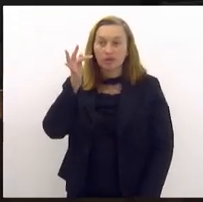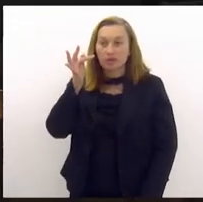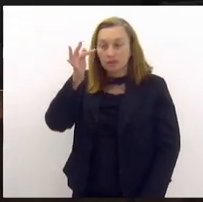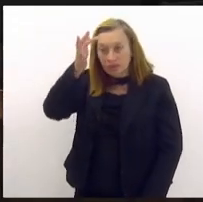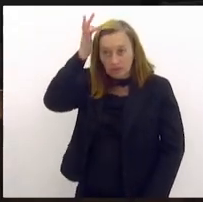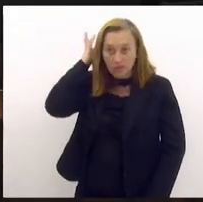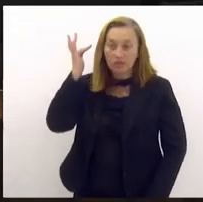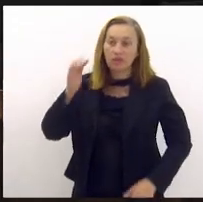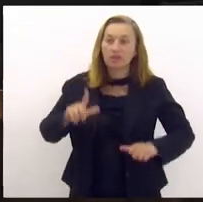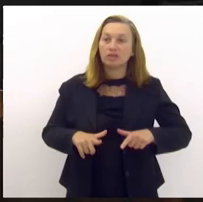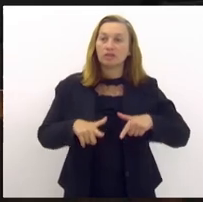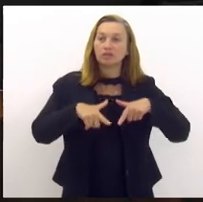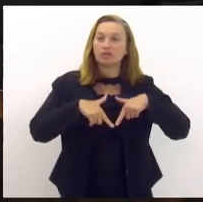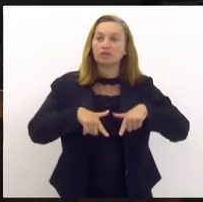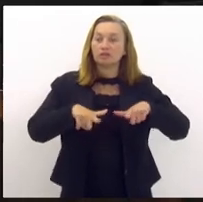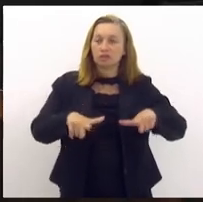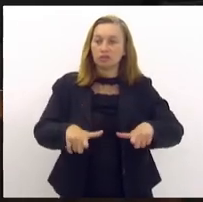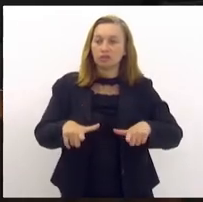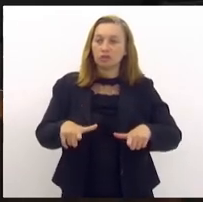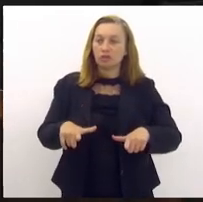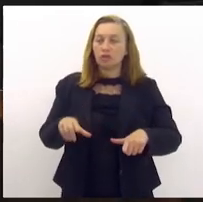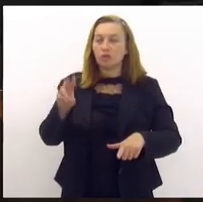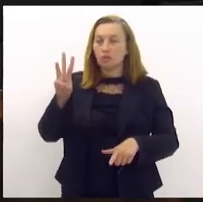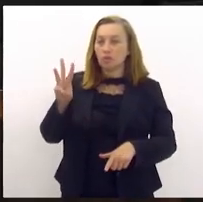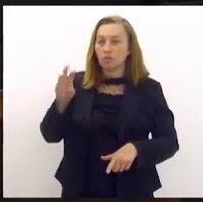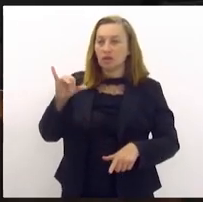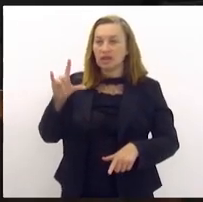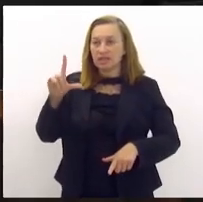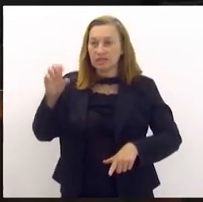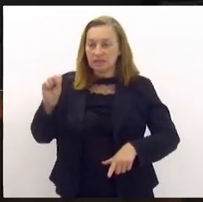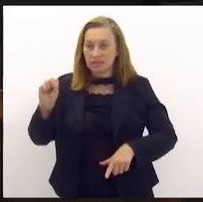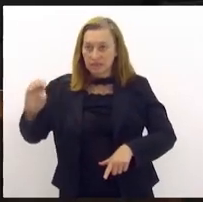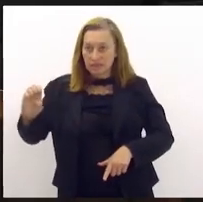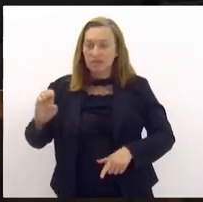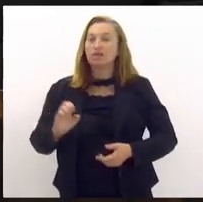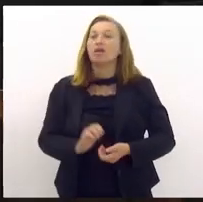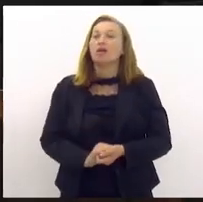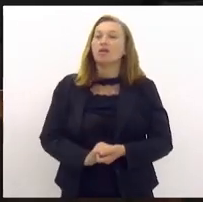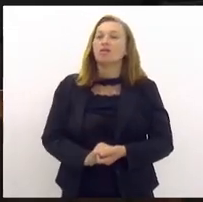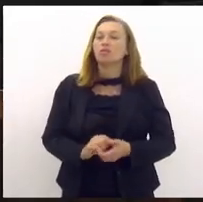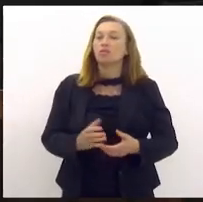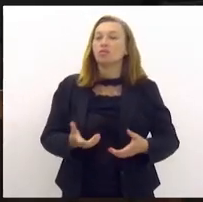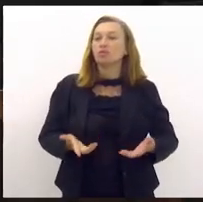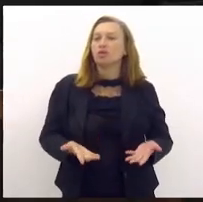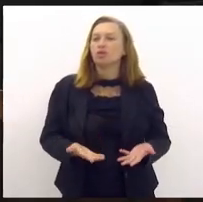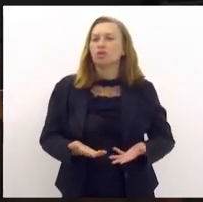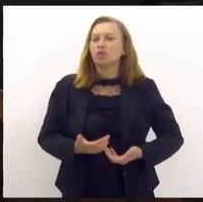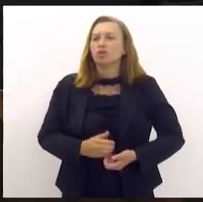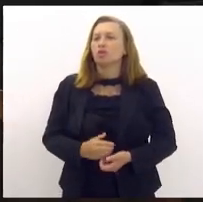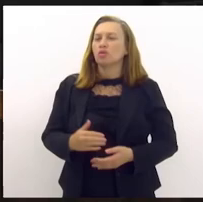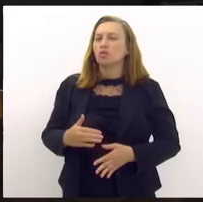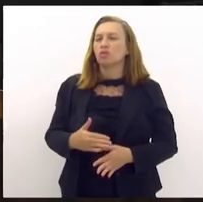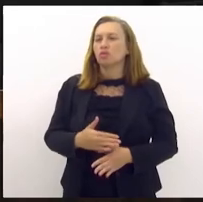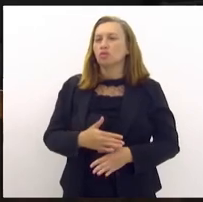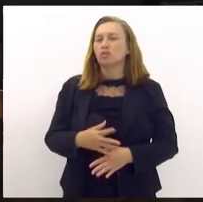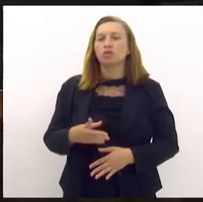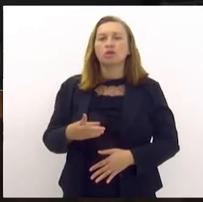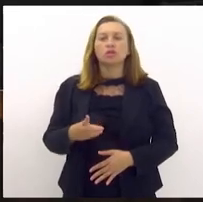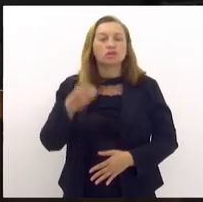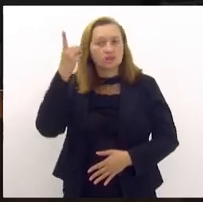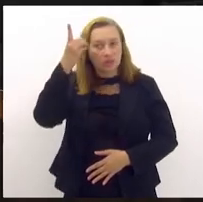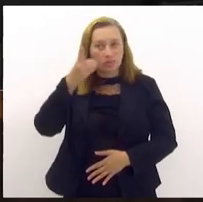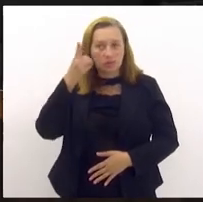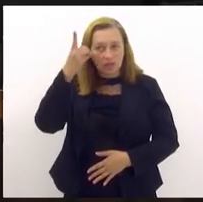ao nosso querido presidente, doutor Sidney, que foi condecorado aqui em unanimidade por esta casa com o diploma